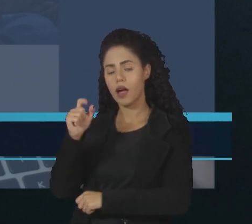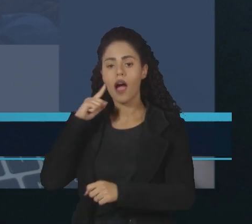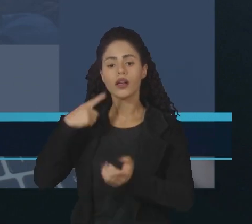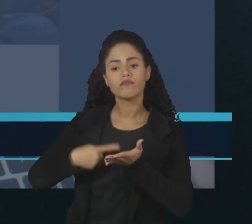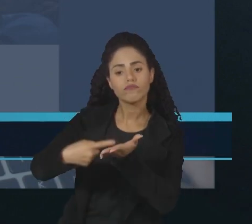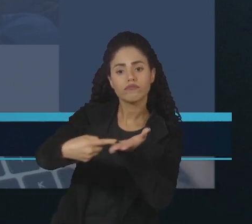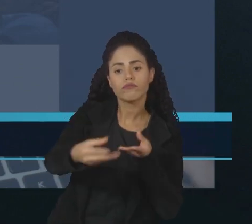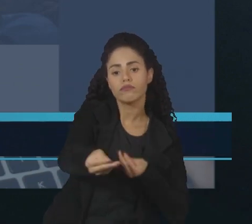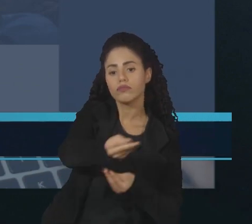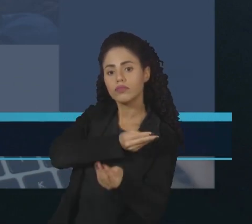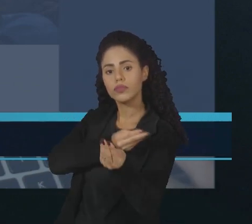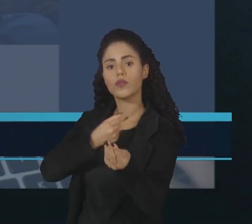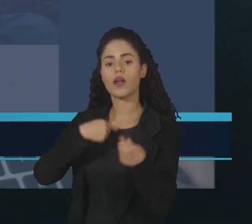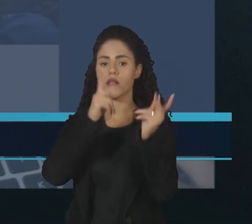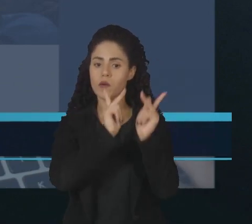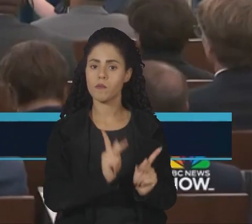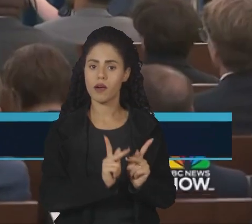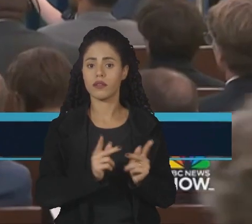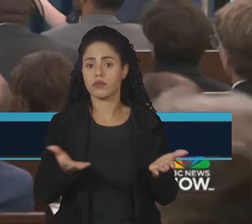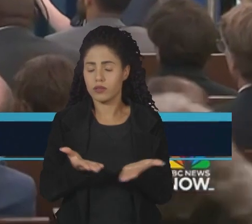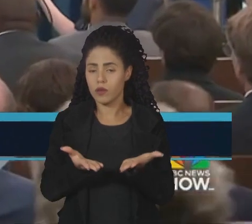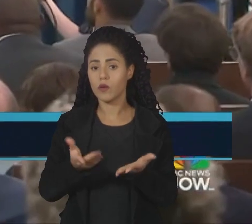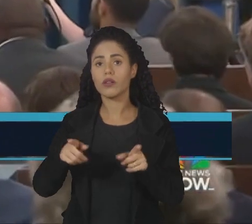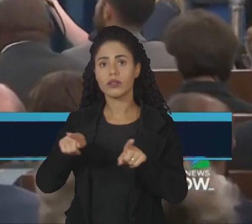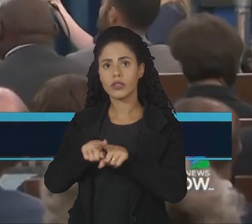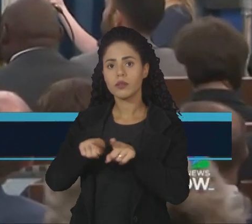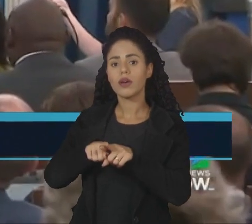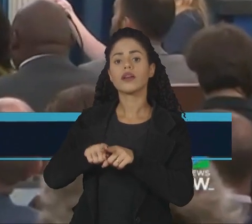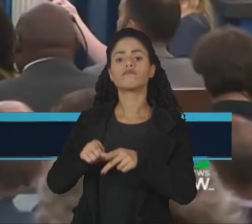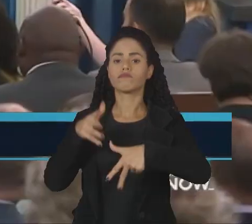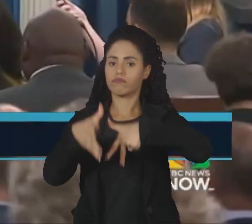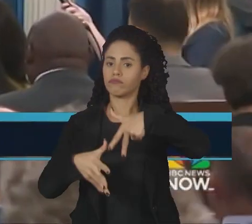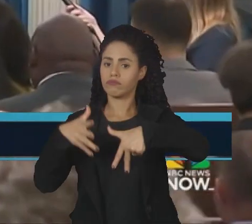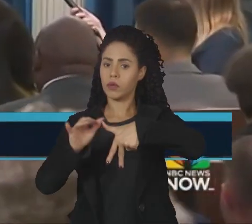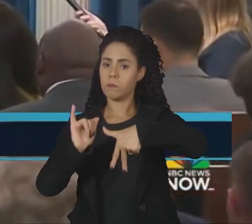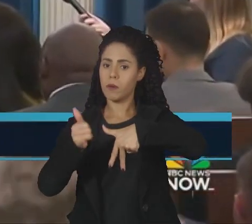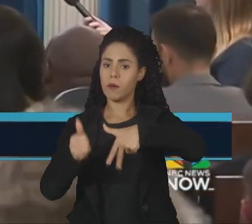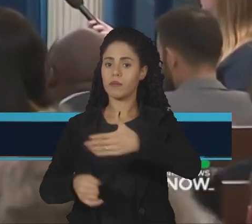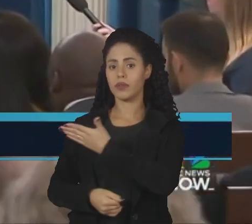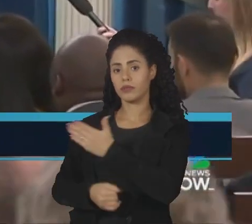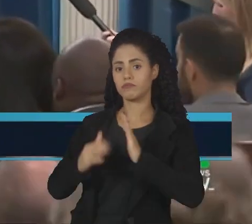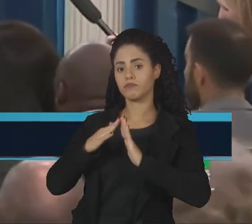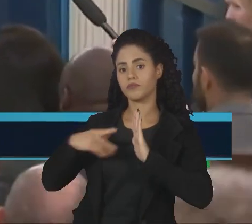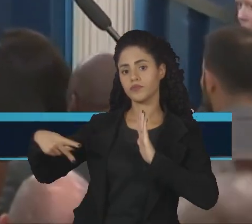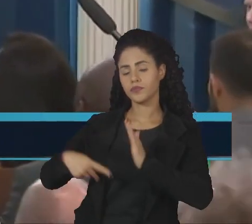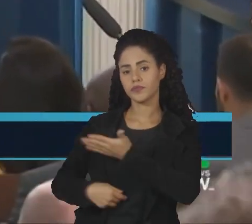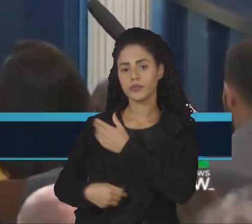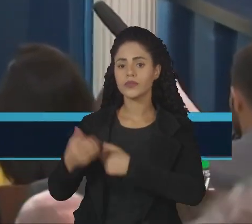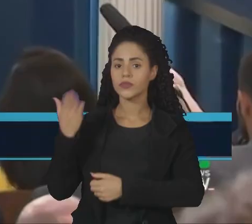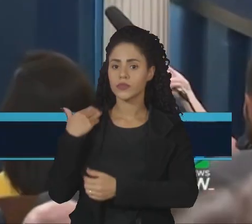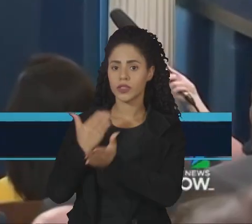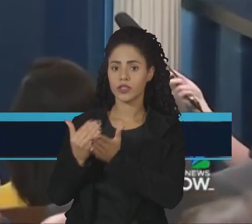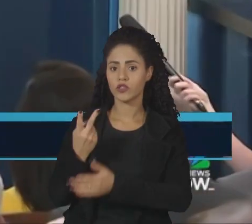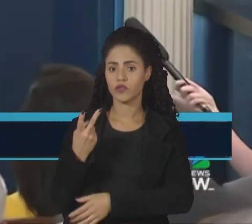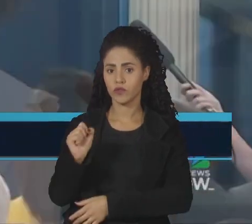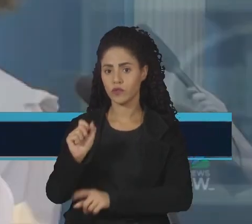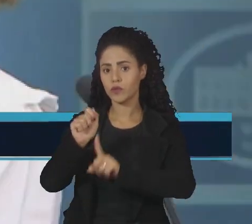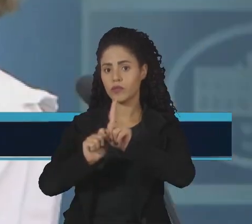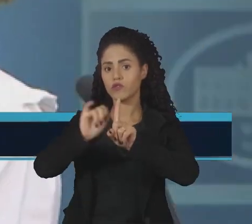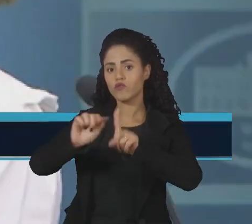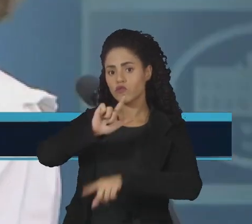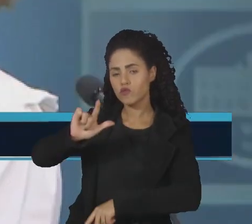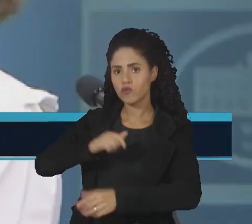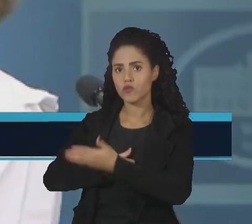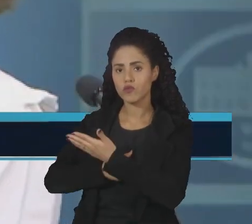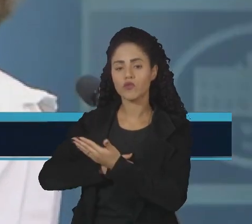de uma transição pacífica do poder. Em coletiva, a porta-voz da Casa Branca disse que desde a eleição de 28 de julho não